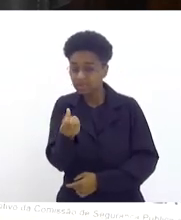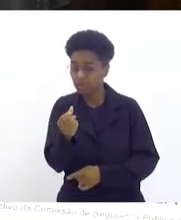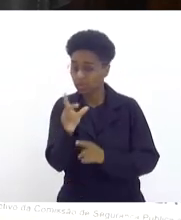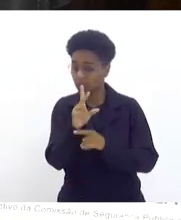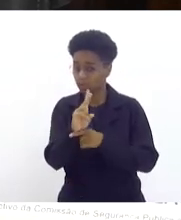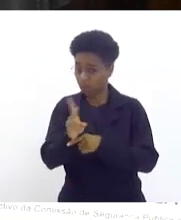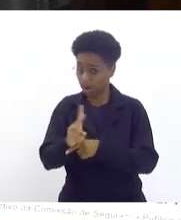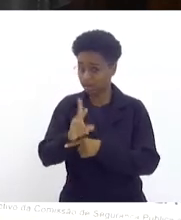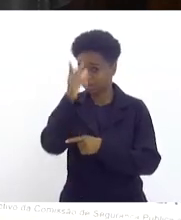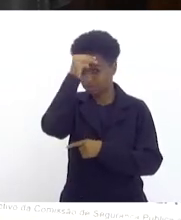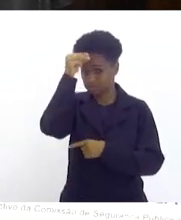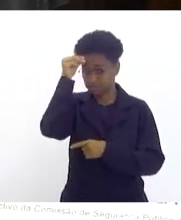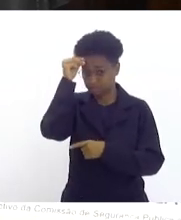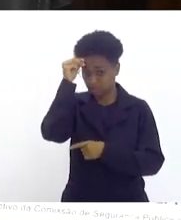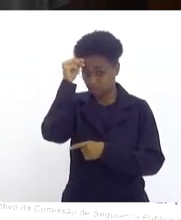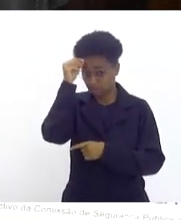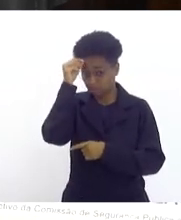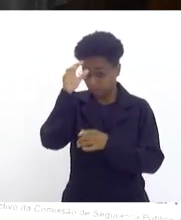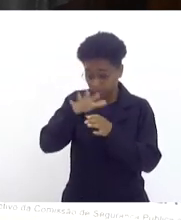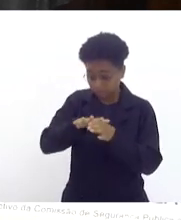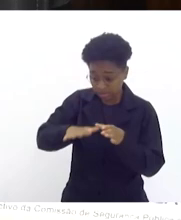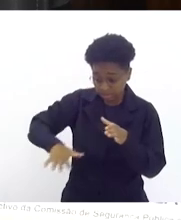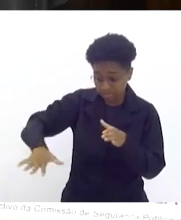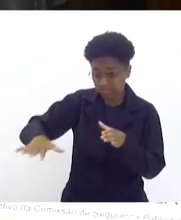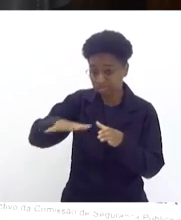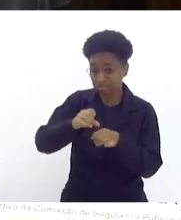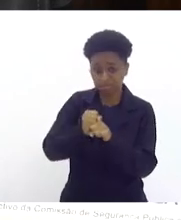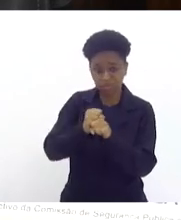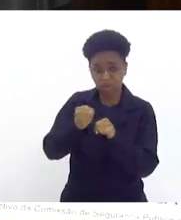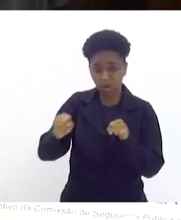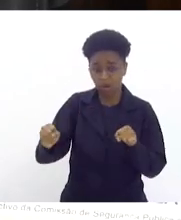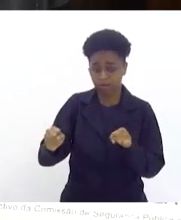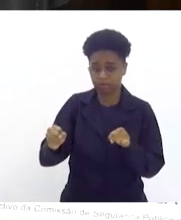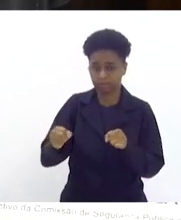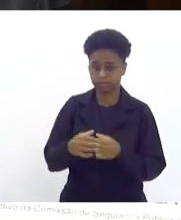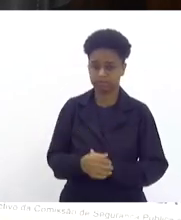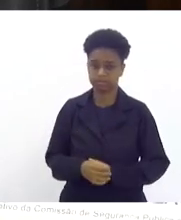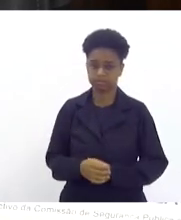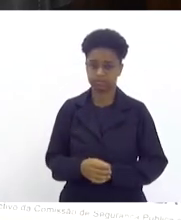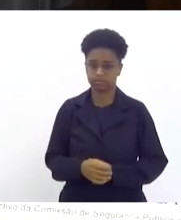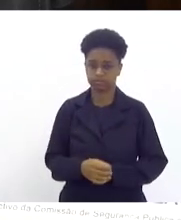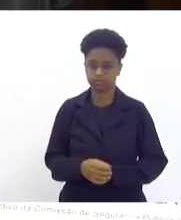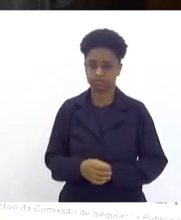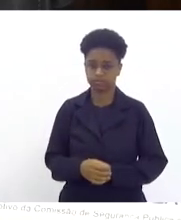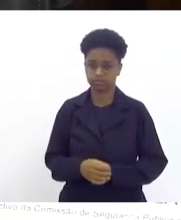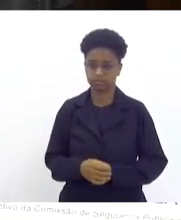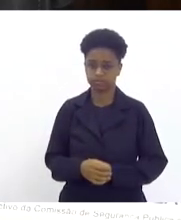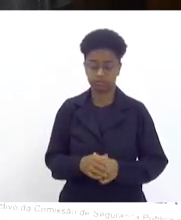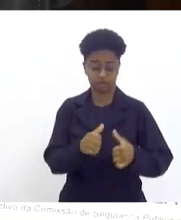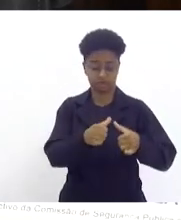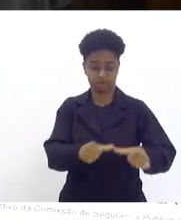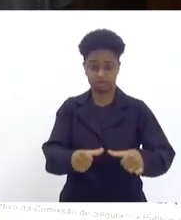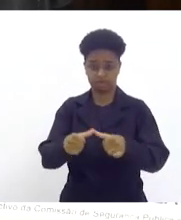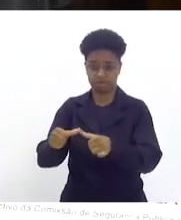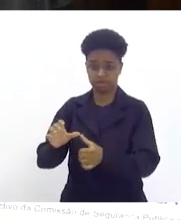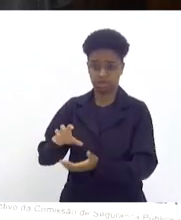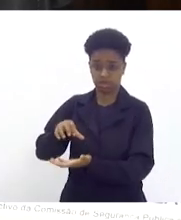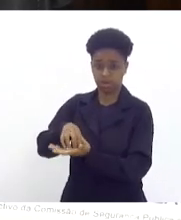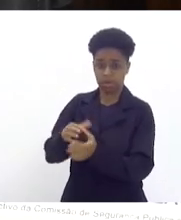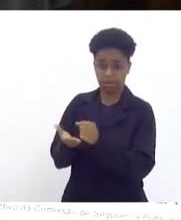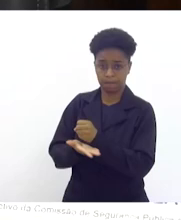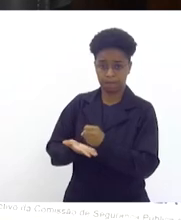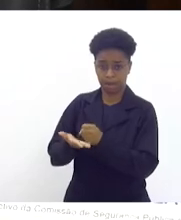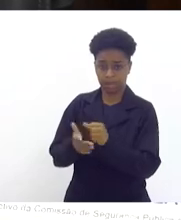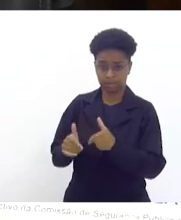municipais para região da grande Tijuca estão abrigados numa numa base operacional ali